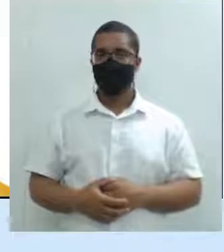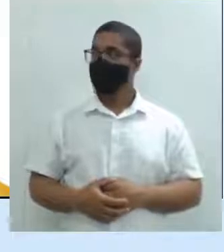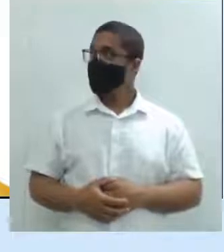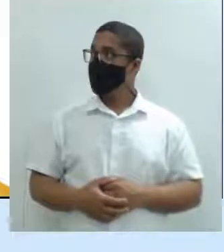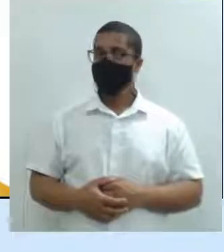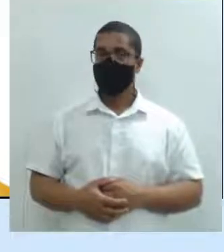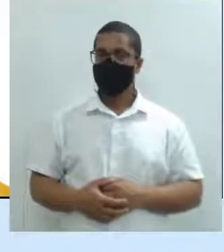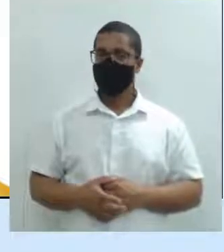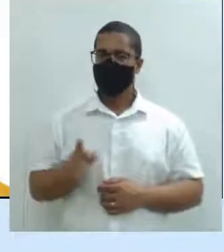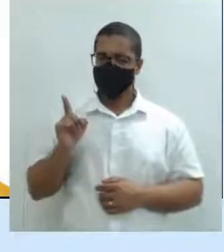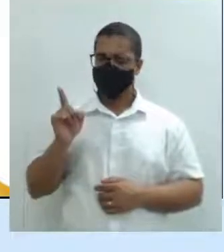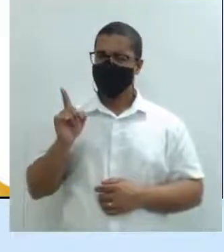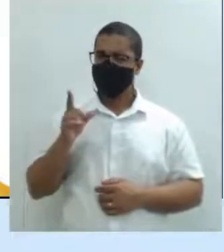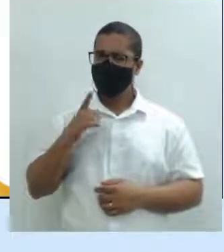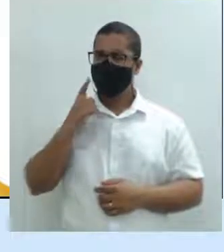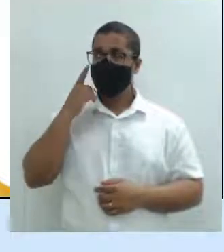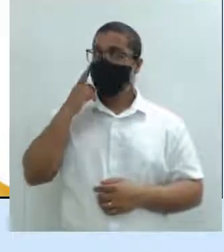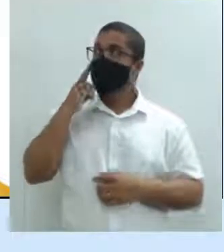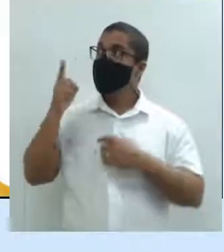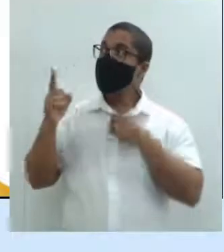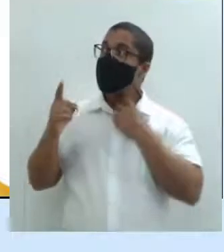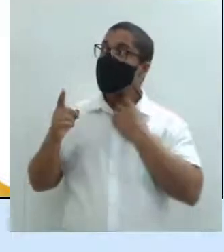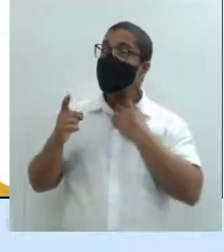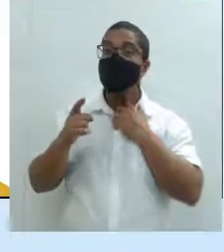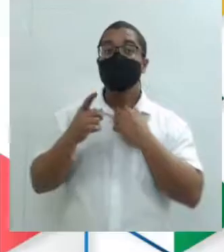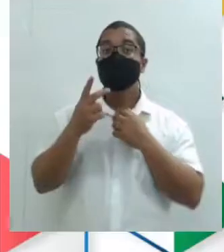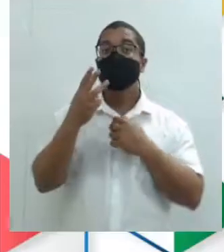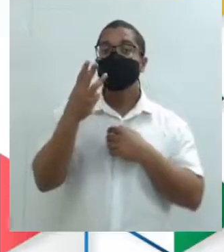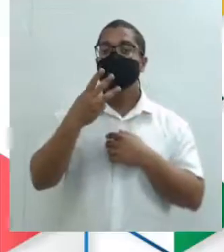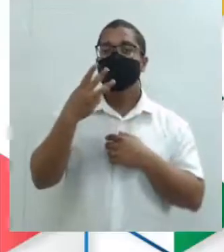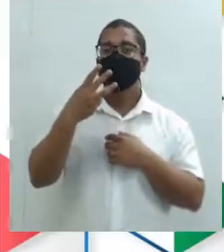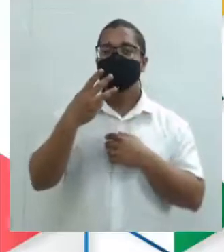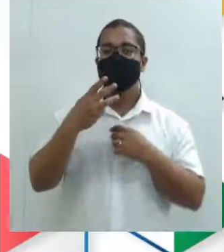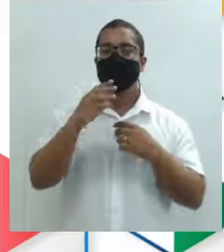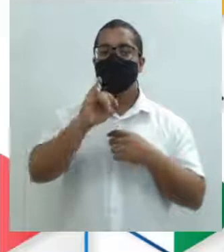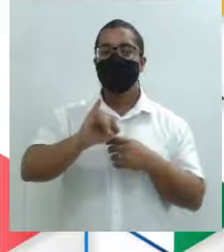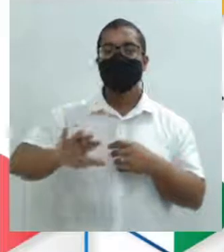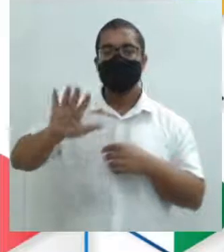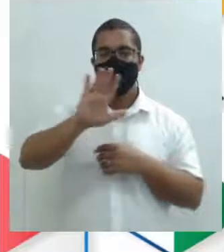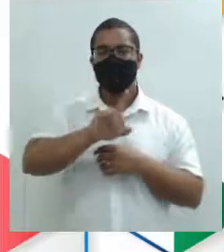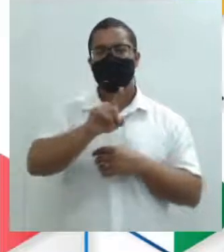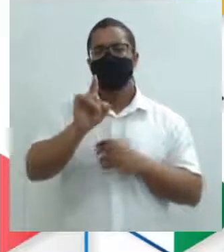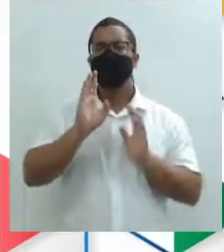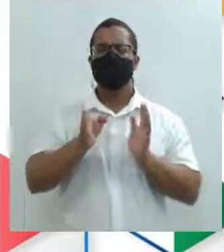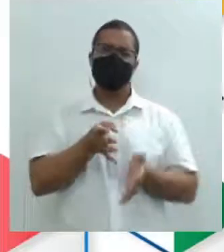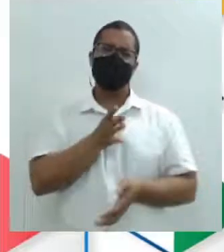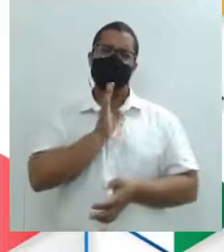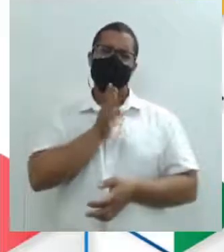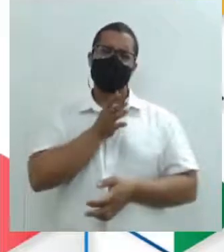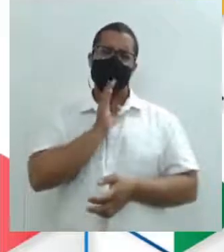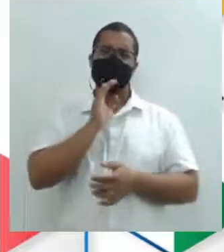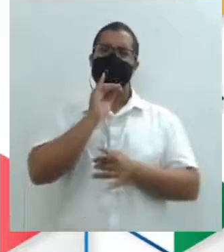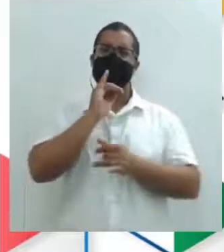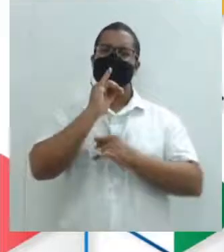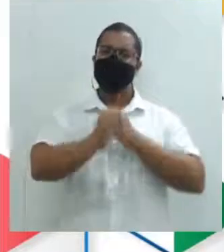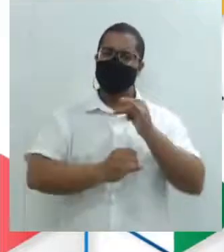Olha só, pessoal, a terceira imagem, provavelmente vocês já devem ter visto na internet, já